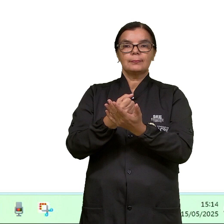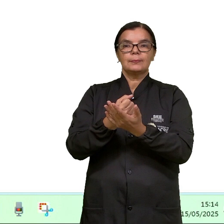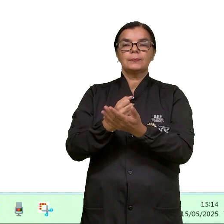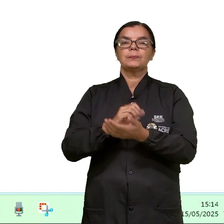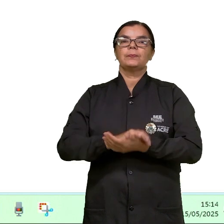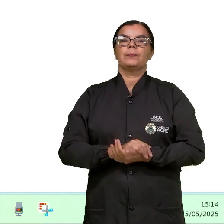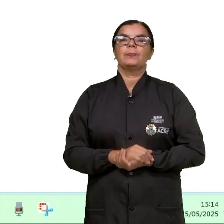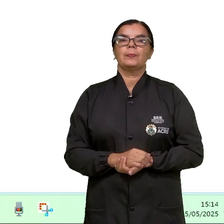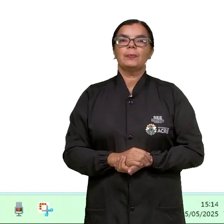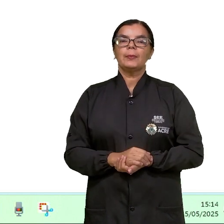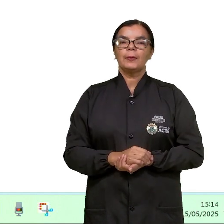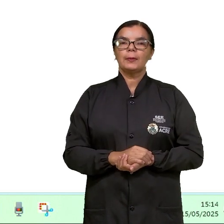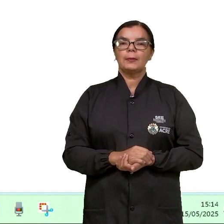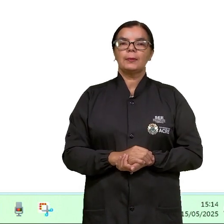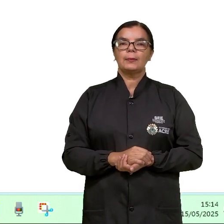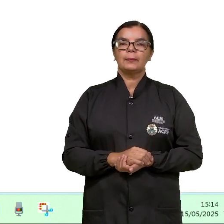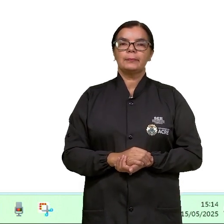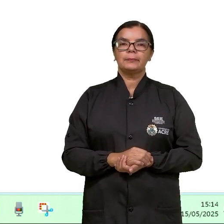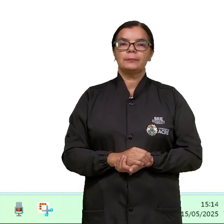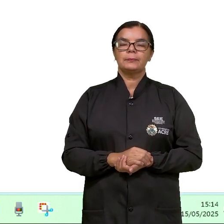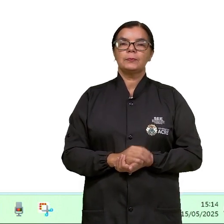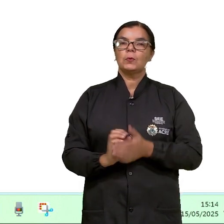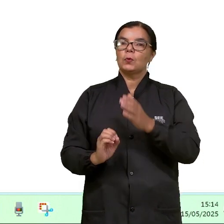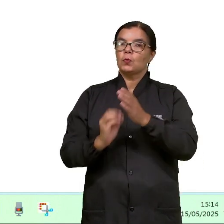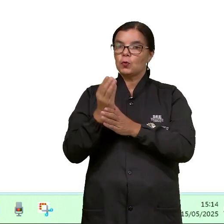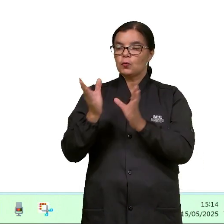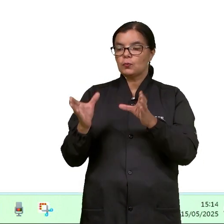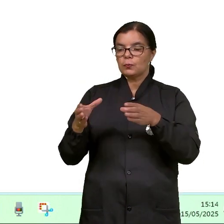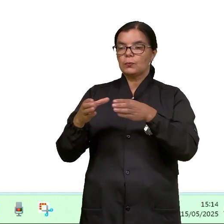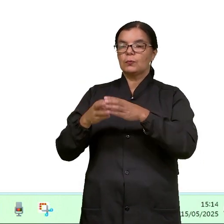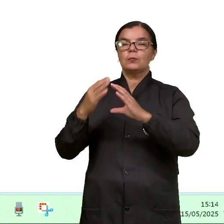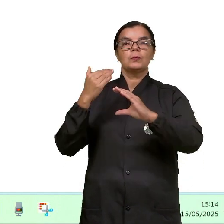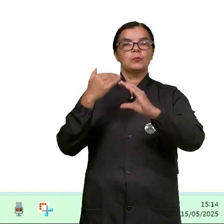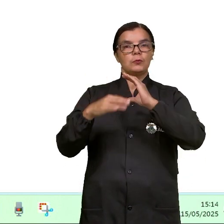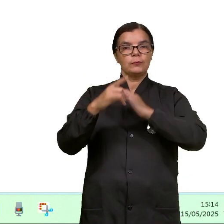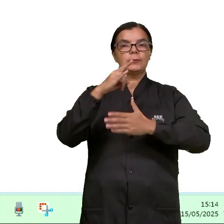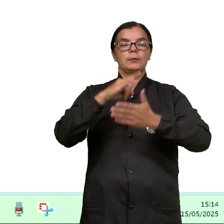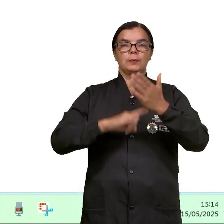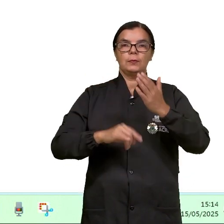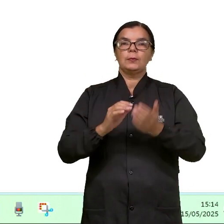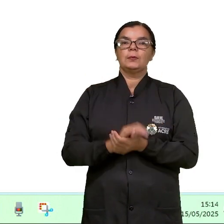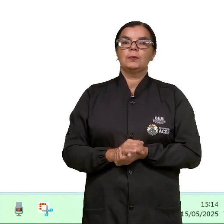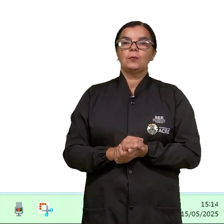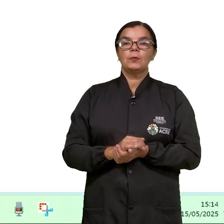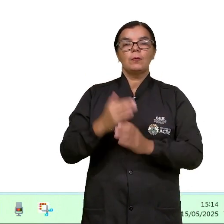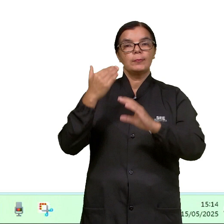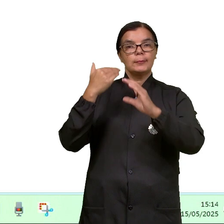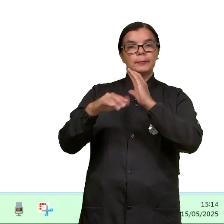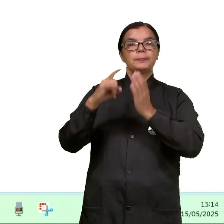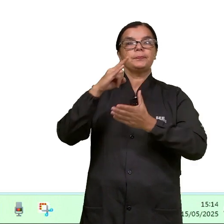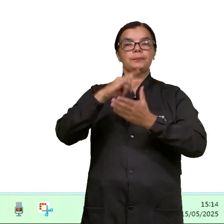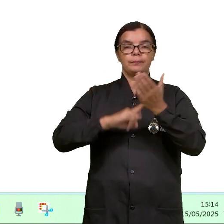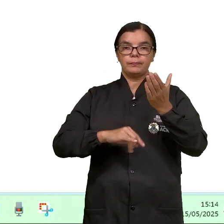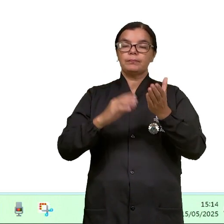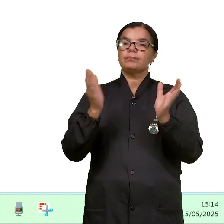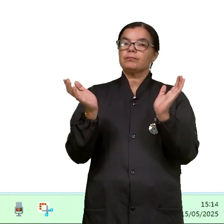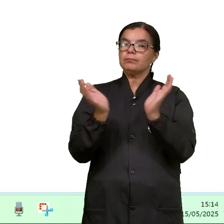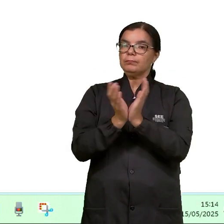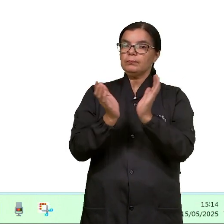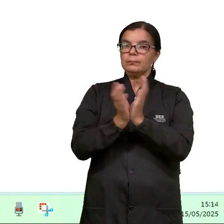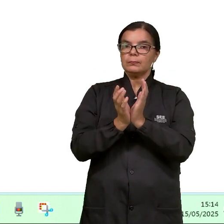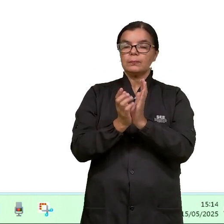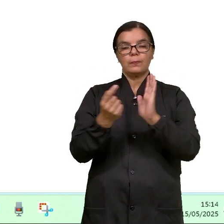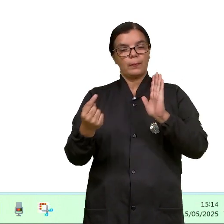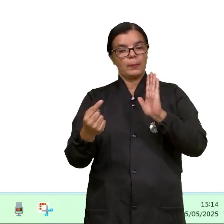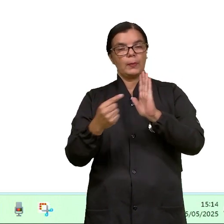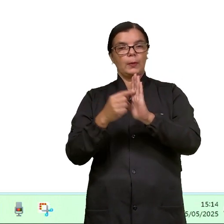Salvar. E criei mais um grupo de envio de procuradores. Quando eu vou enviar um processo, em vez de eu ficar clicando em um por um, eu clico